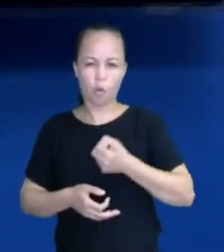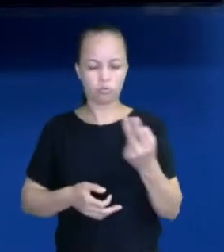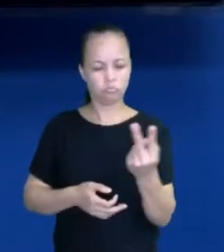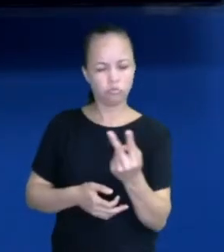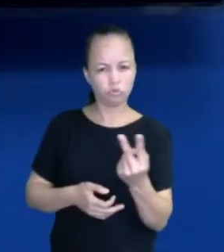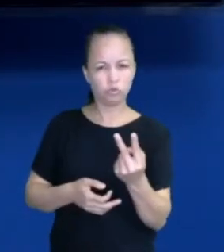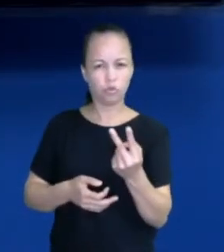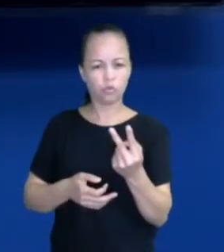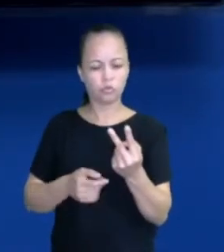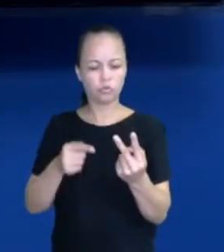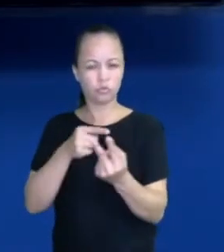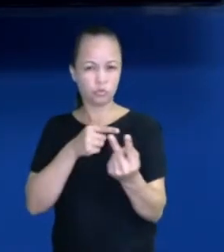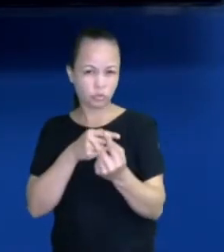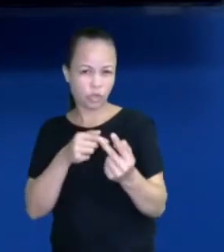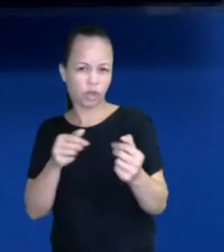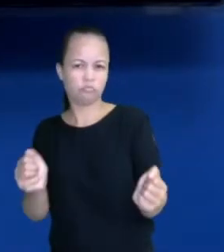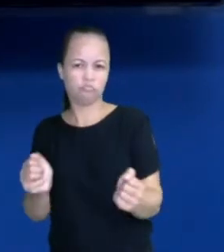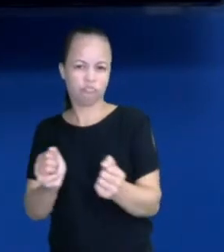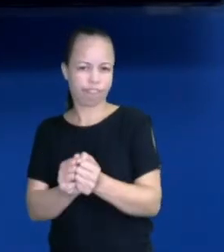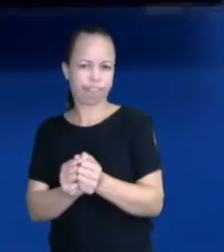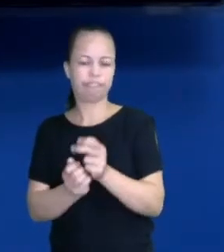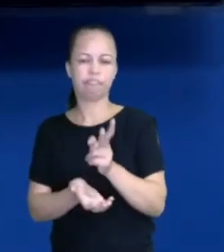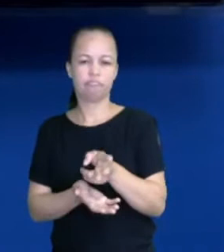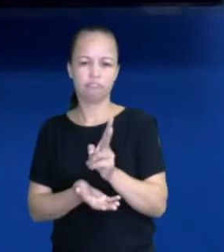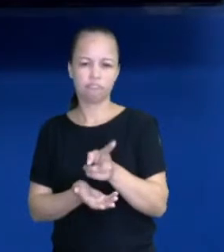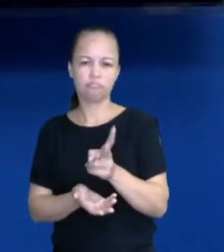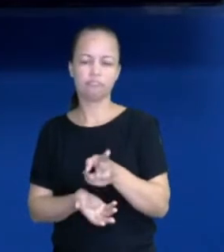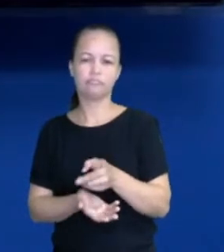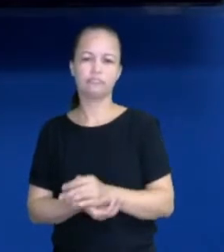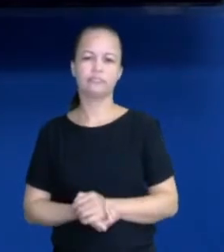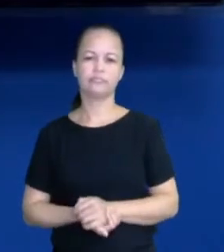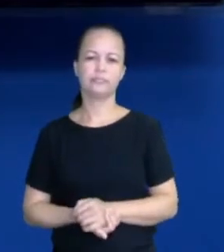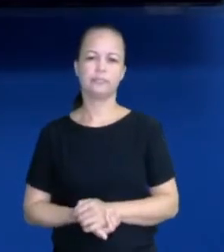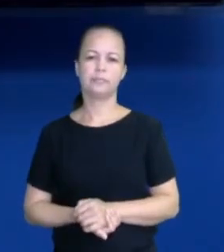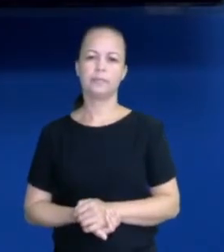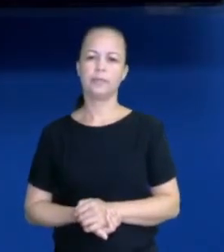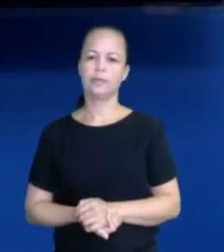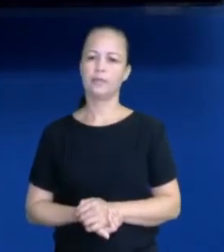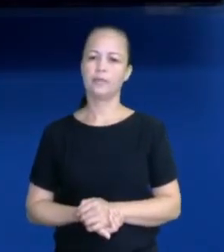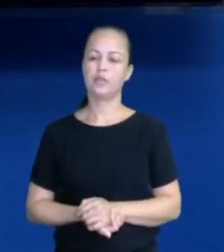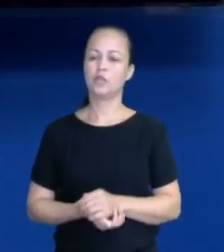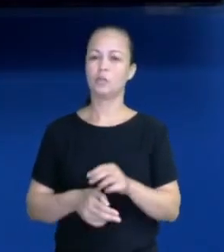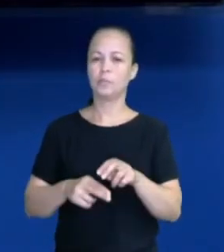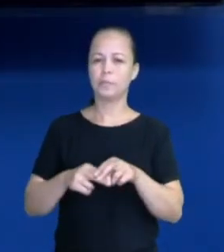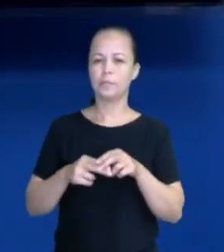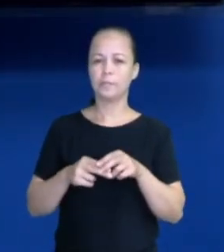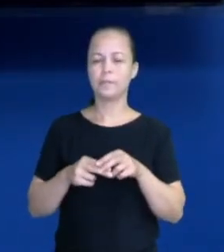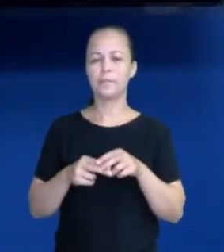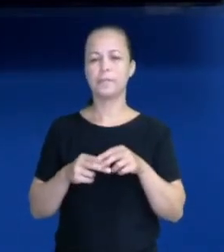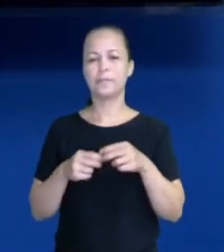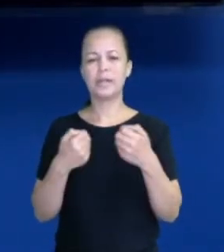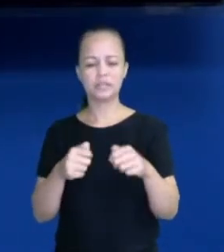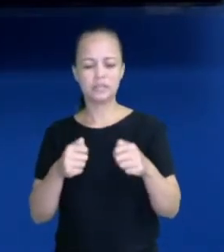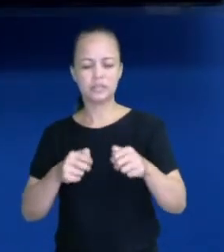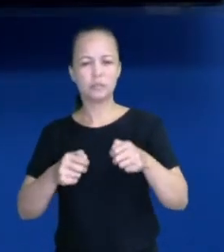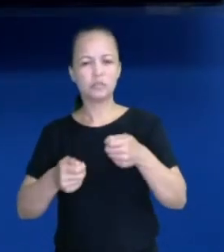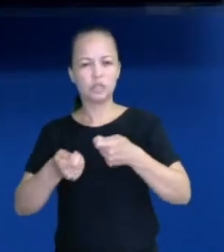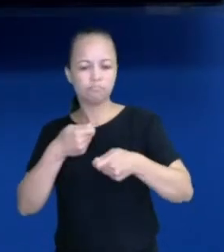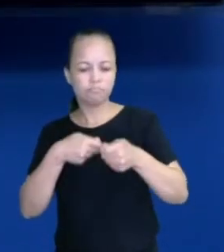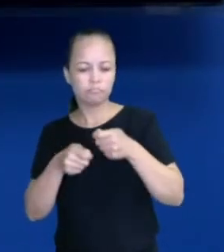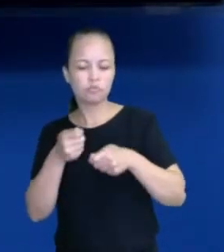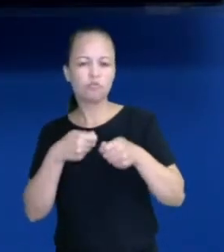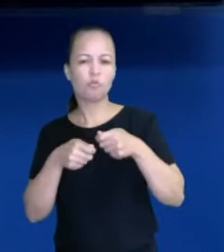ambos andam juntos. Para isso, a gente precisa ter um controle. E que controle